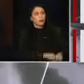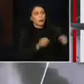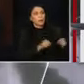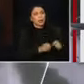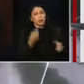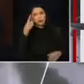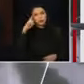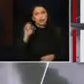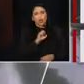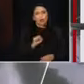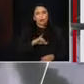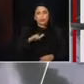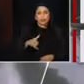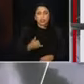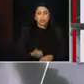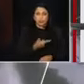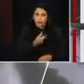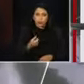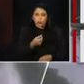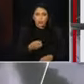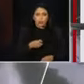de janeiro de